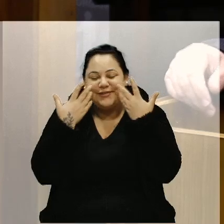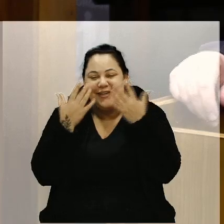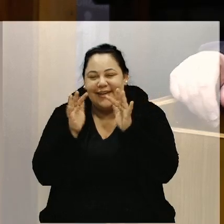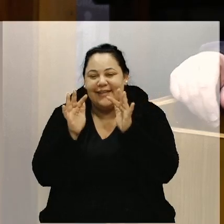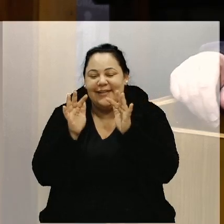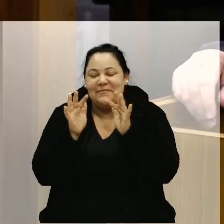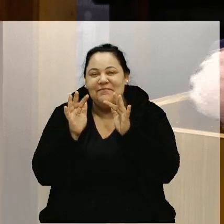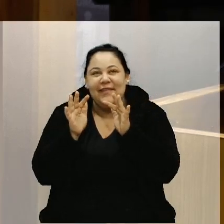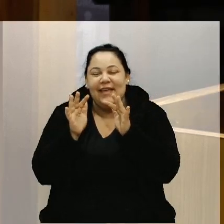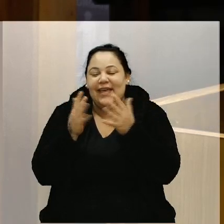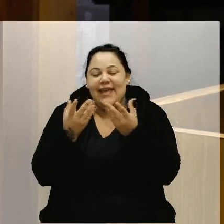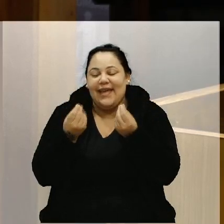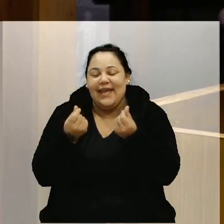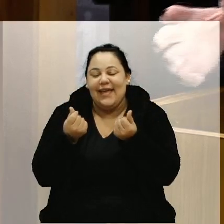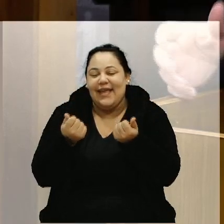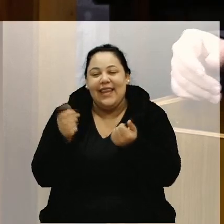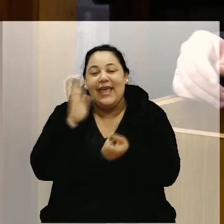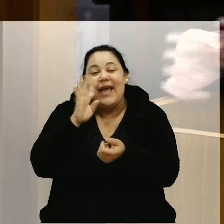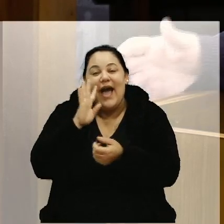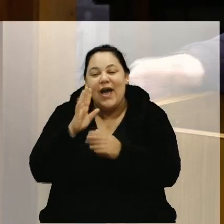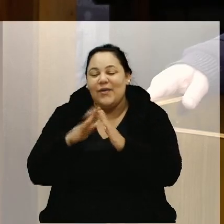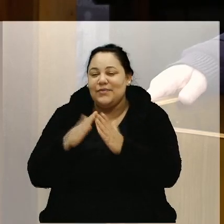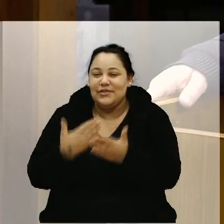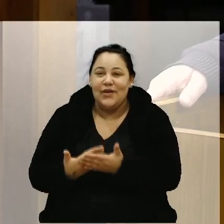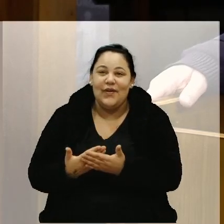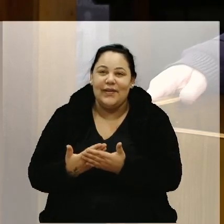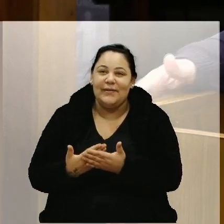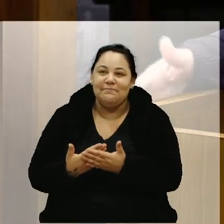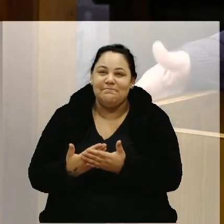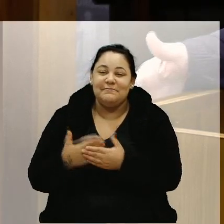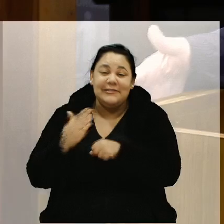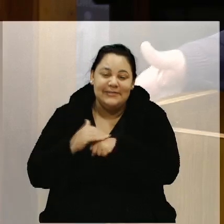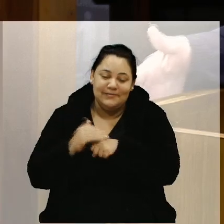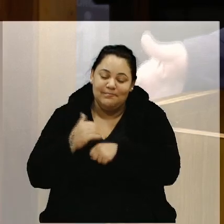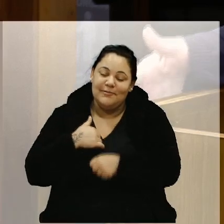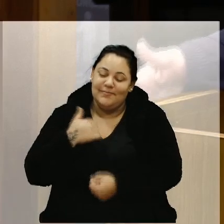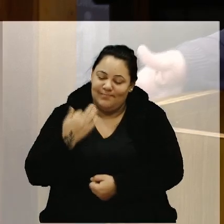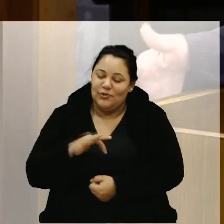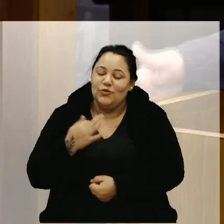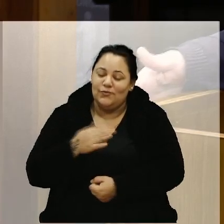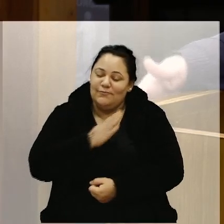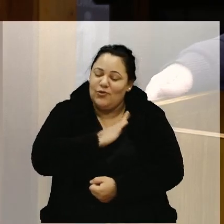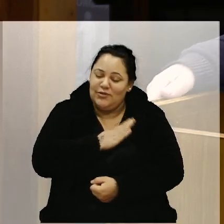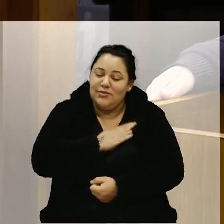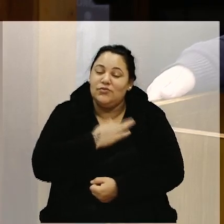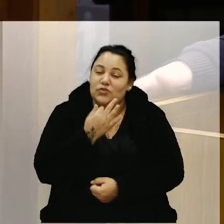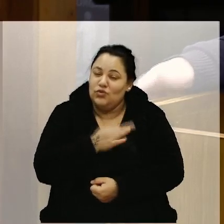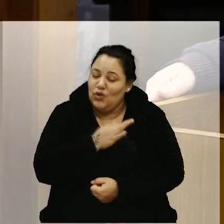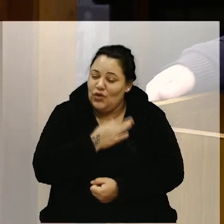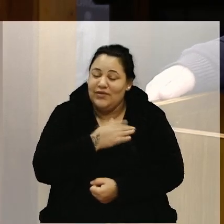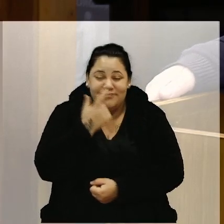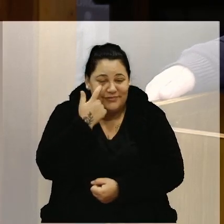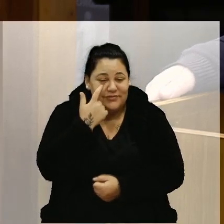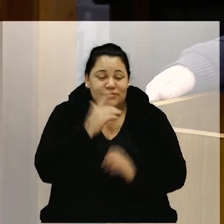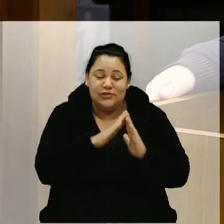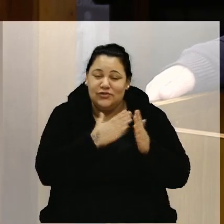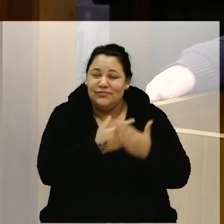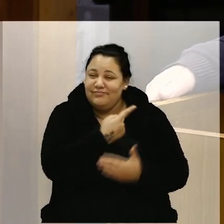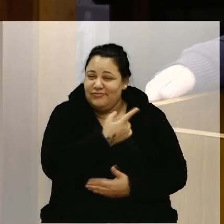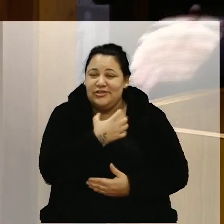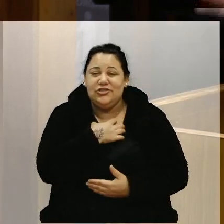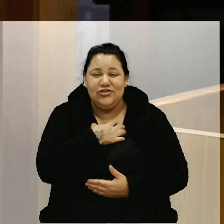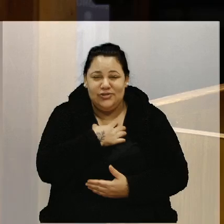parquinho. Uma escola assim, me dói o coração ver uma escola nessa